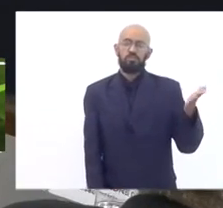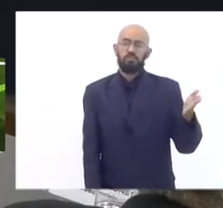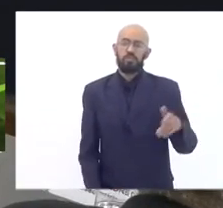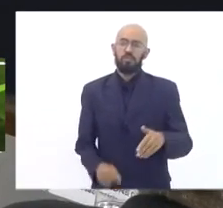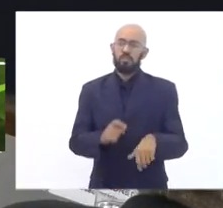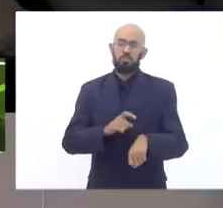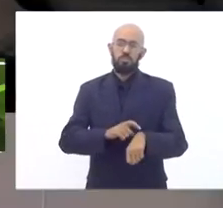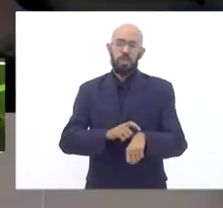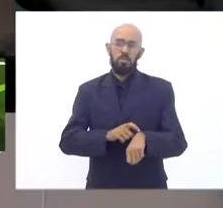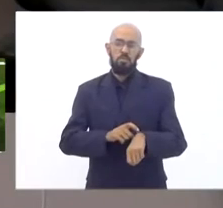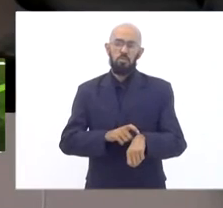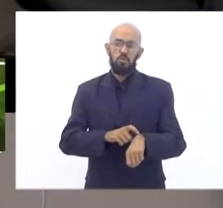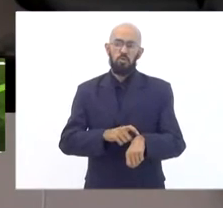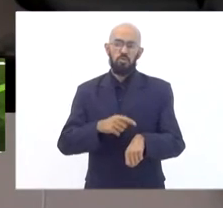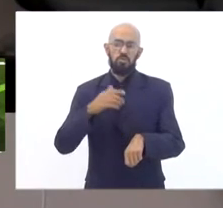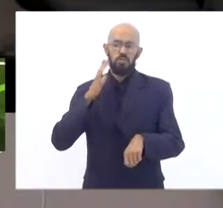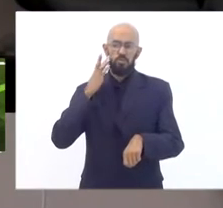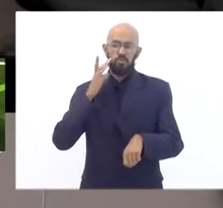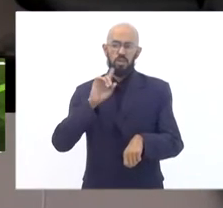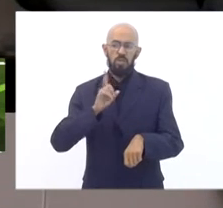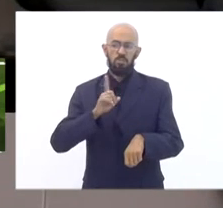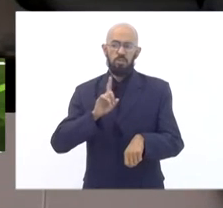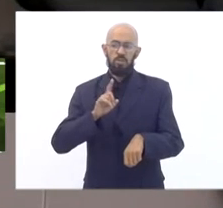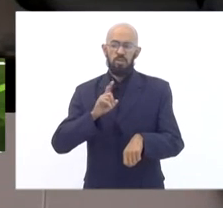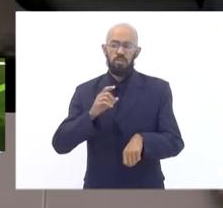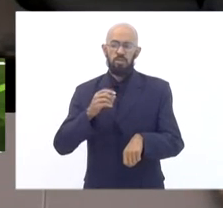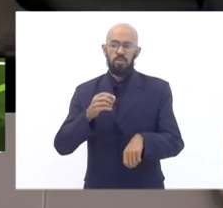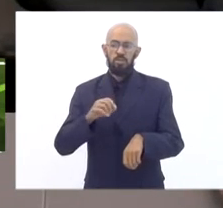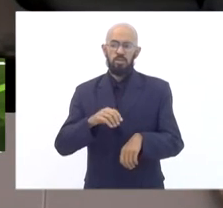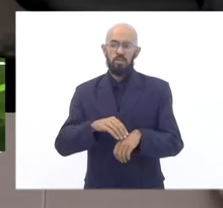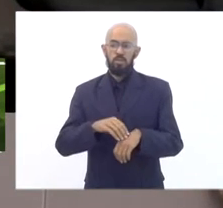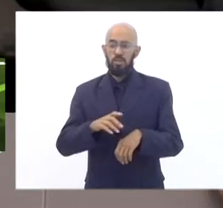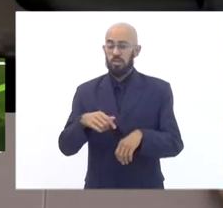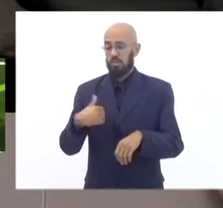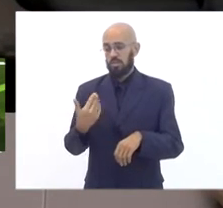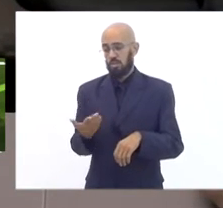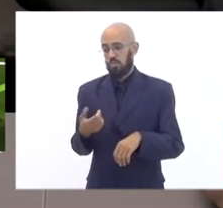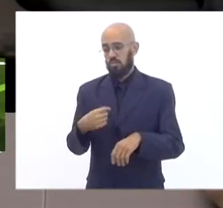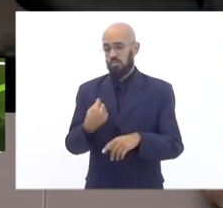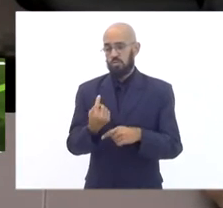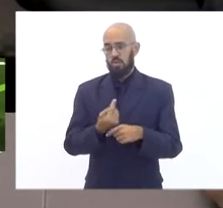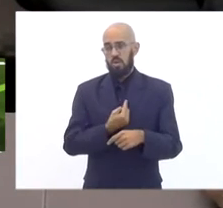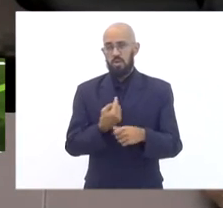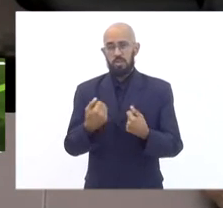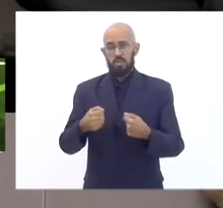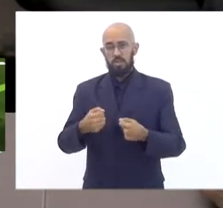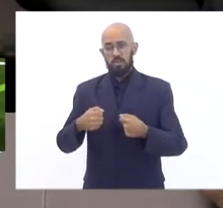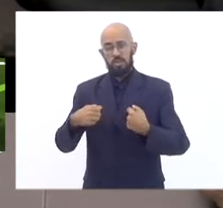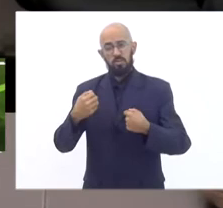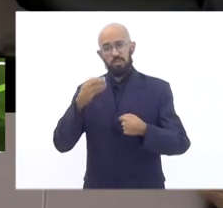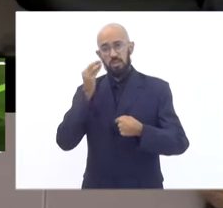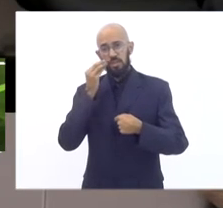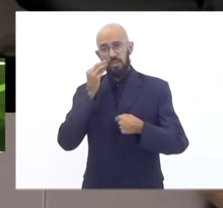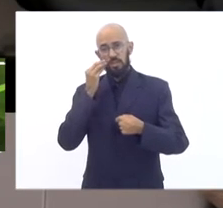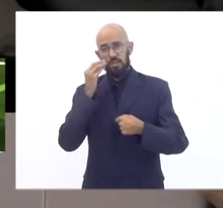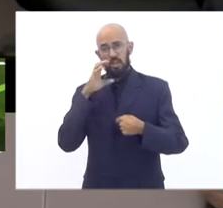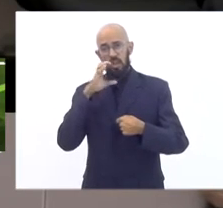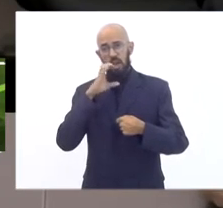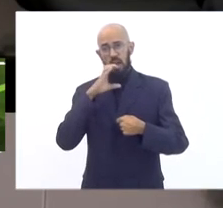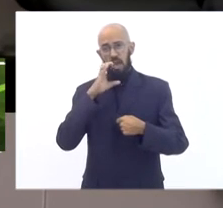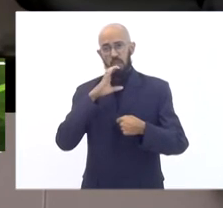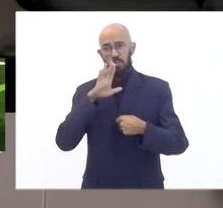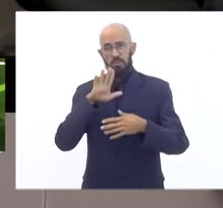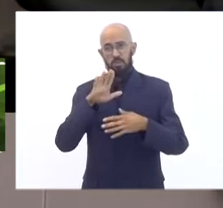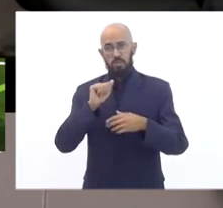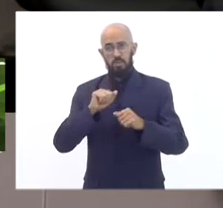não tem? Dessa discussão de como vai se chegar deputada, a essa... Deputada, estamos envidando os nossos melhores esforços para ser o quanto antes. Sim, mas aí a